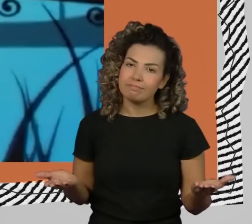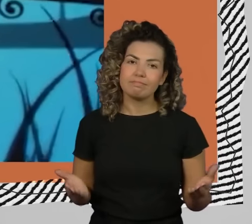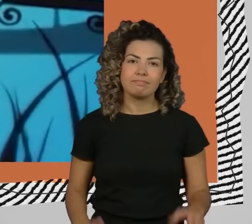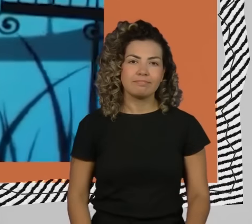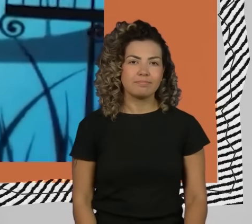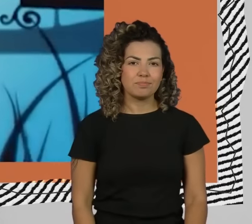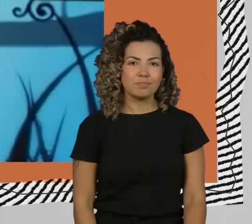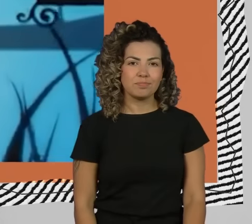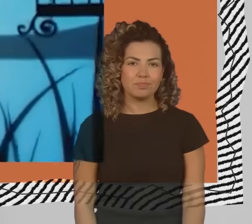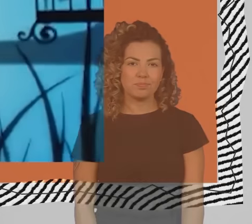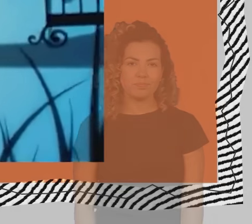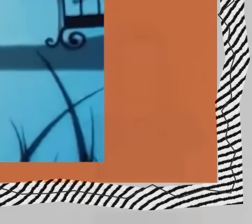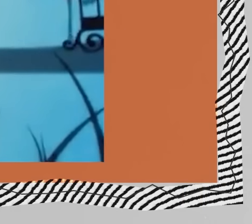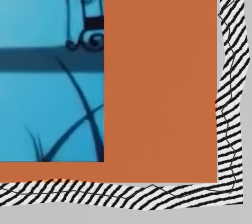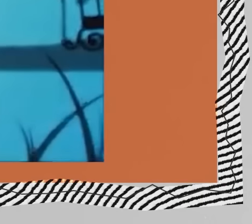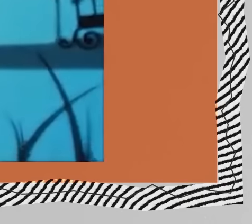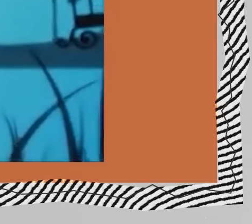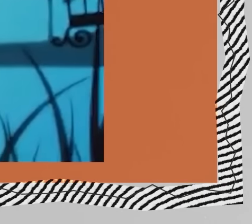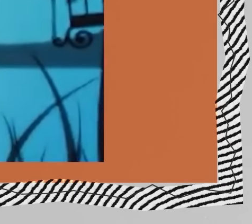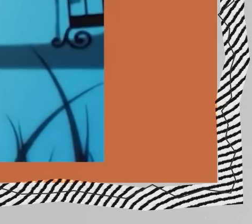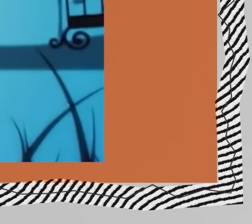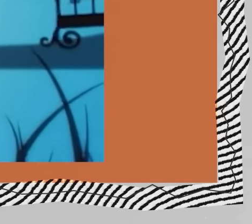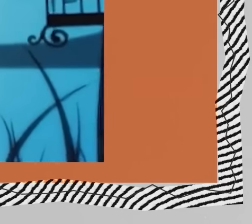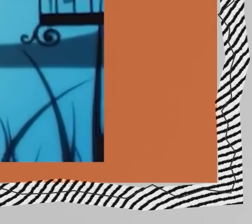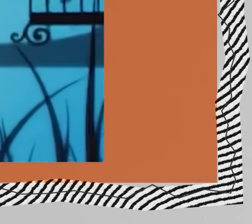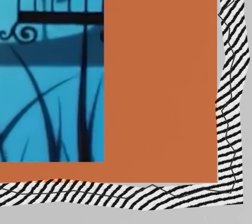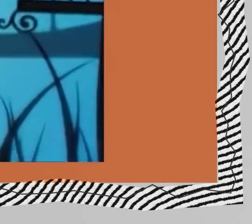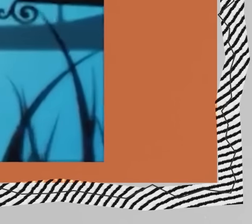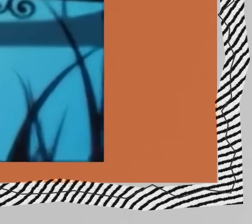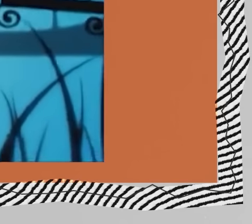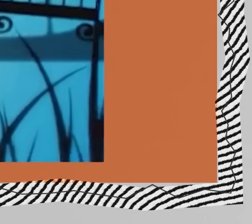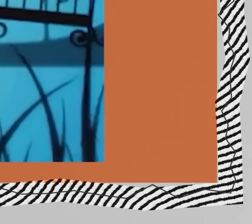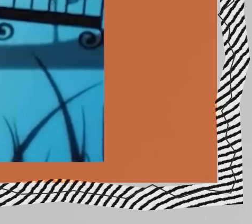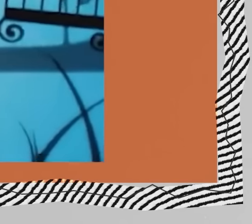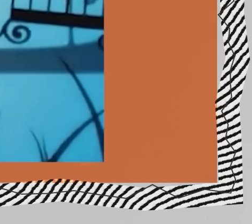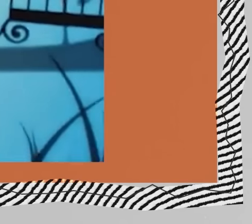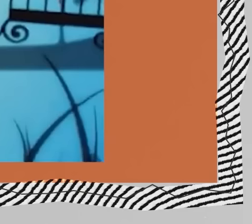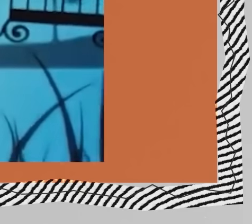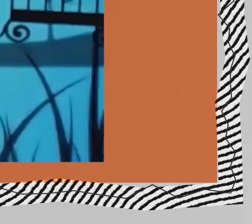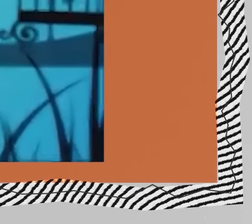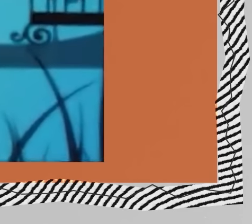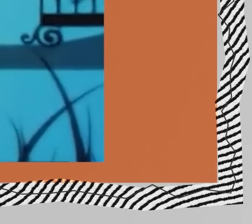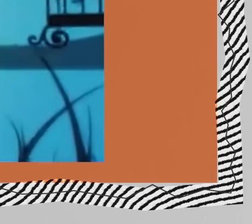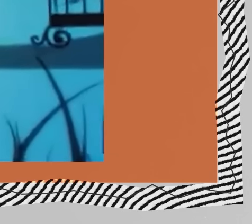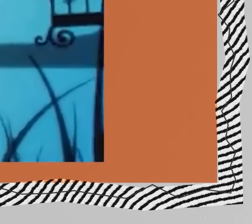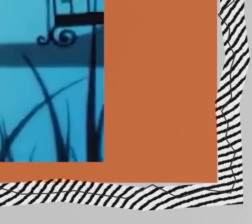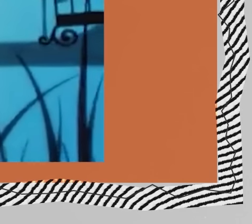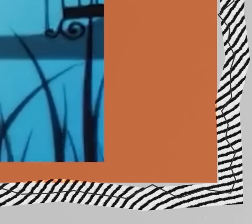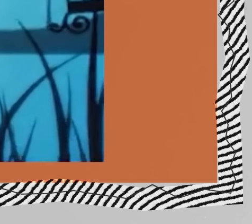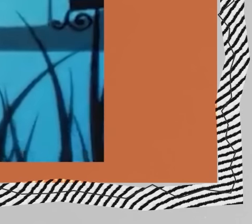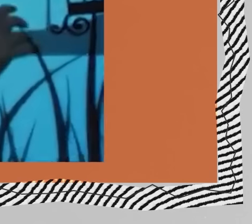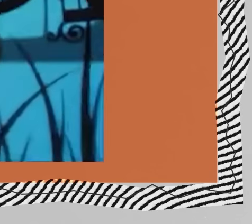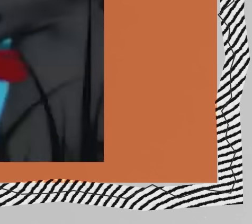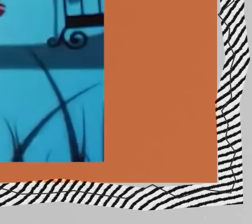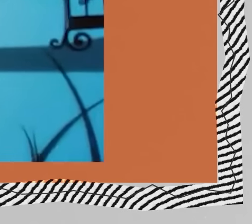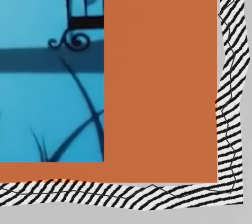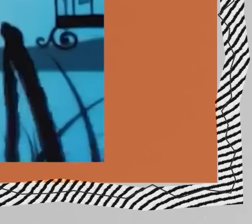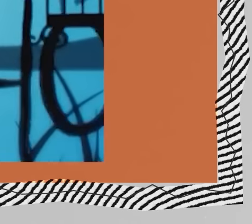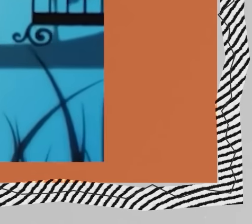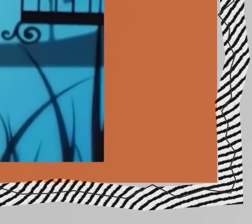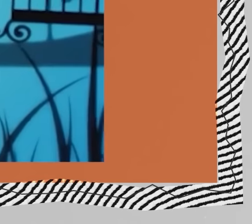Mata-te de passarinho, mata-te de passarinho, mata-te de passarinho, mata-te